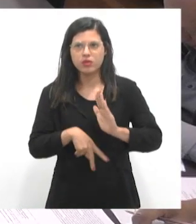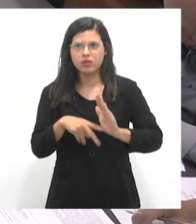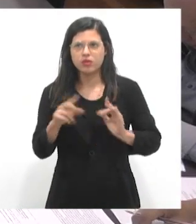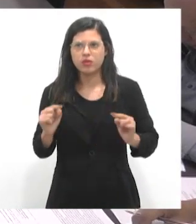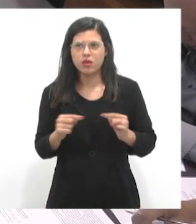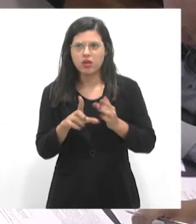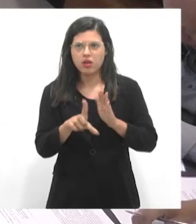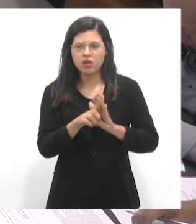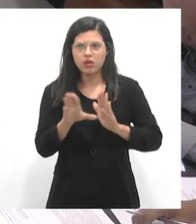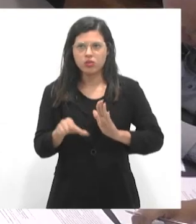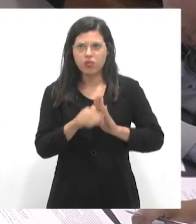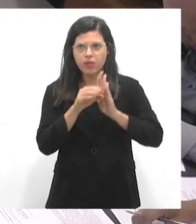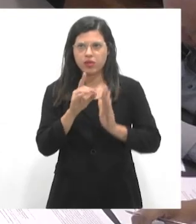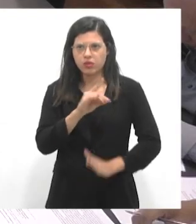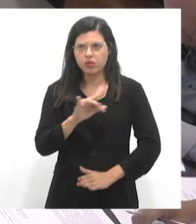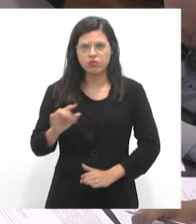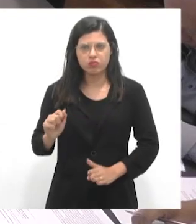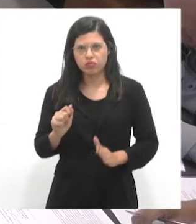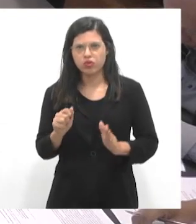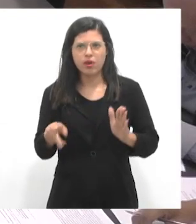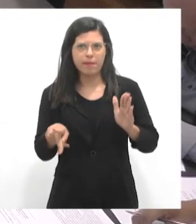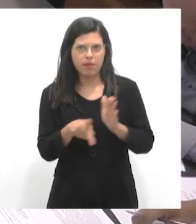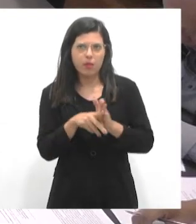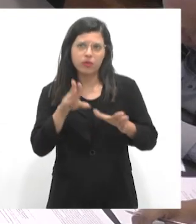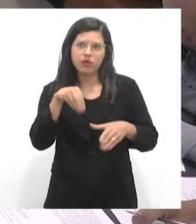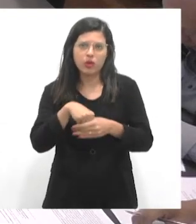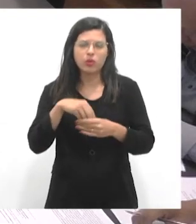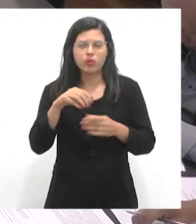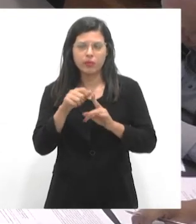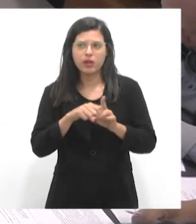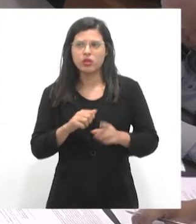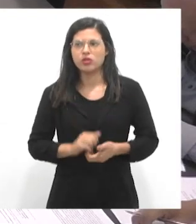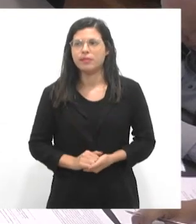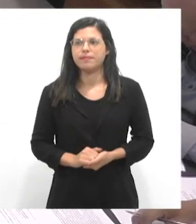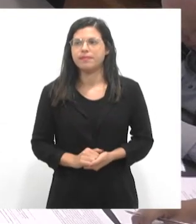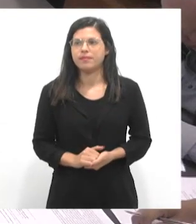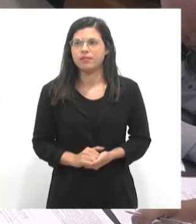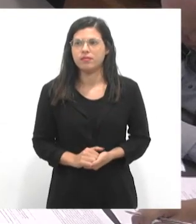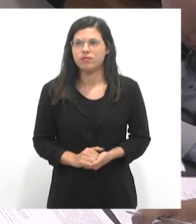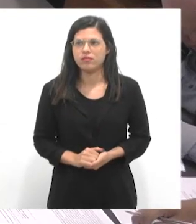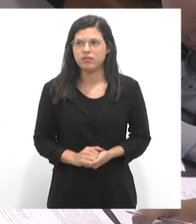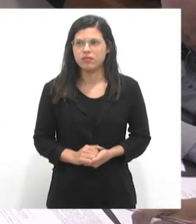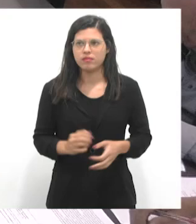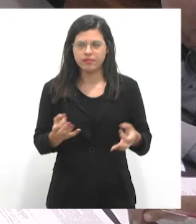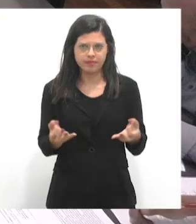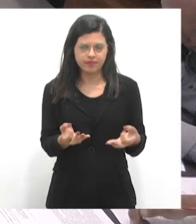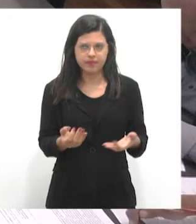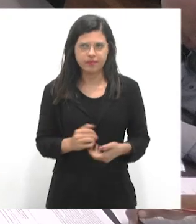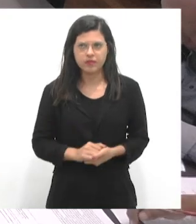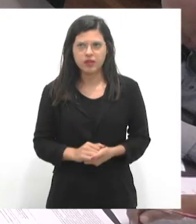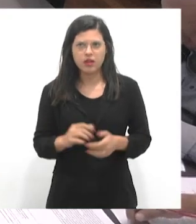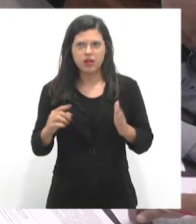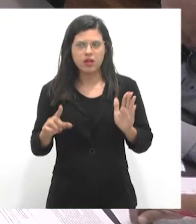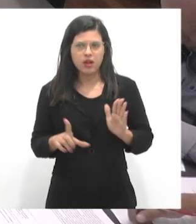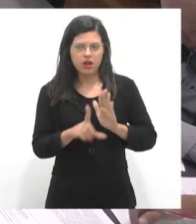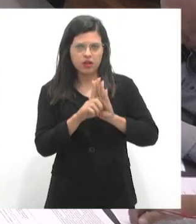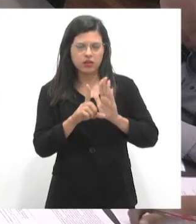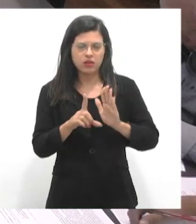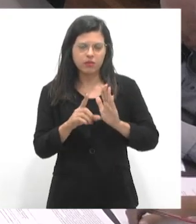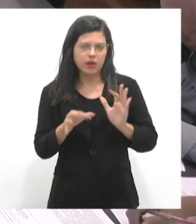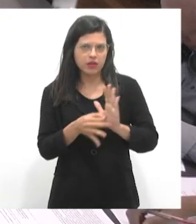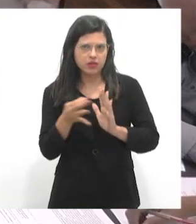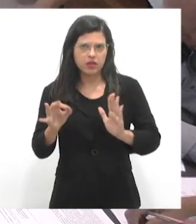dia específico. Perfeito. É claro, dentro daquele mesmo mês. Perfeito. É o parecer, legalidade com emendas. Então,